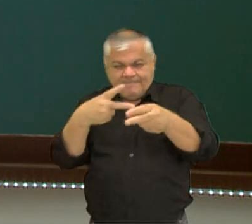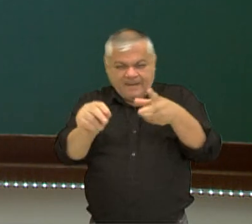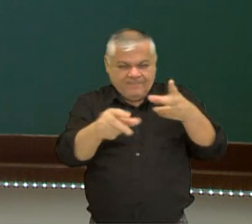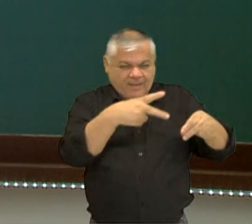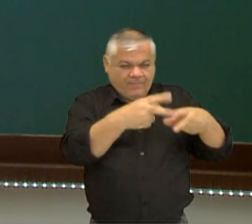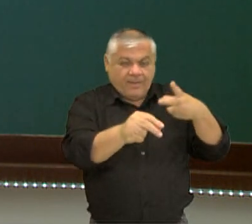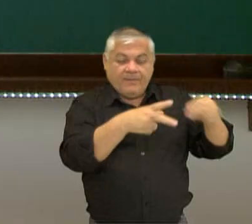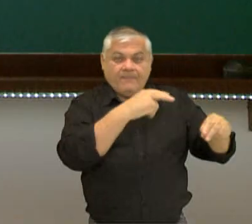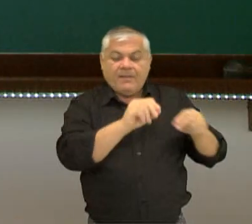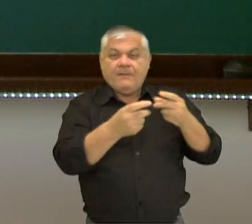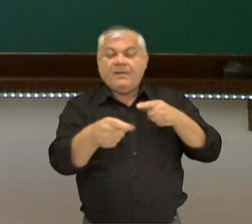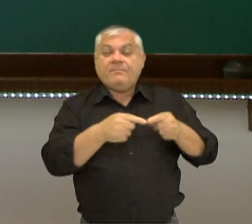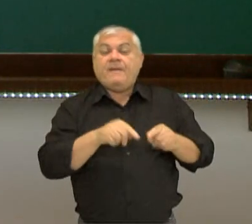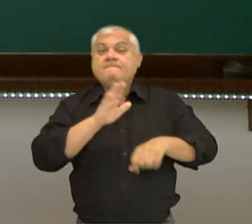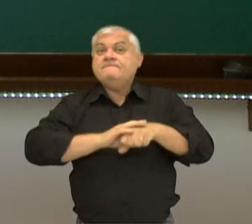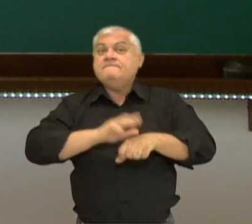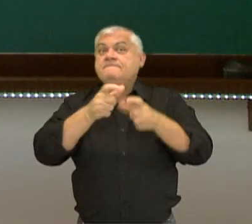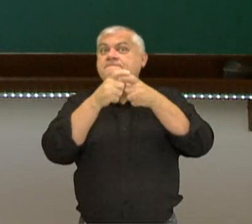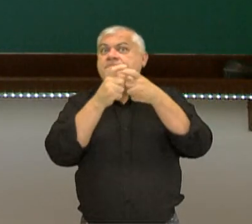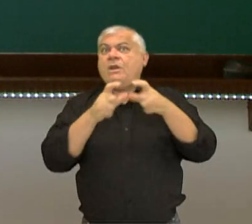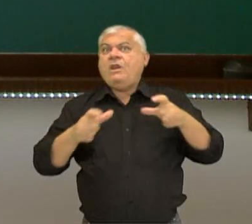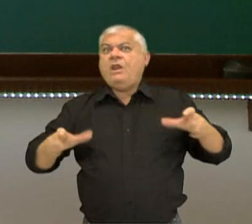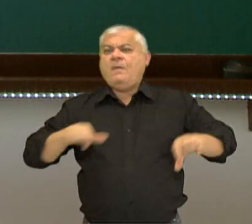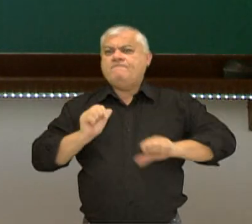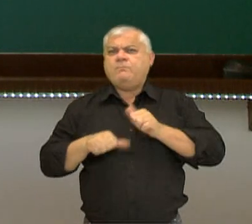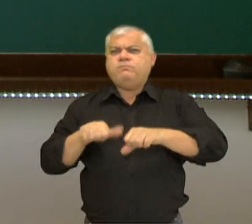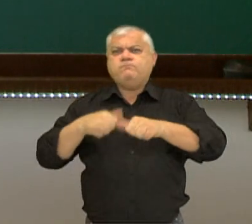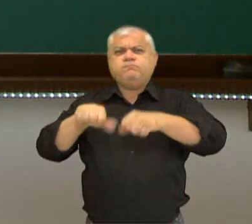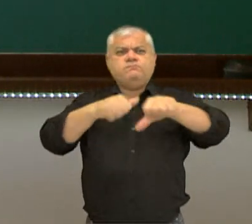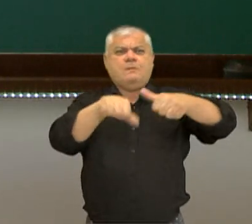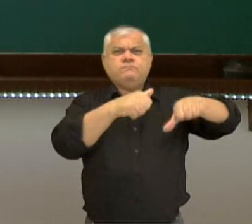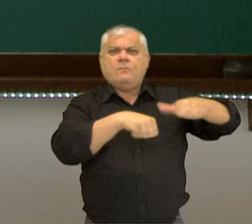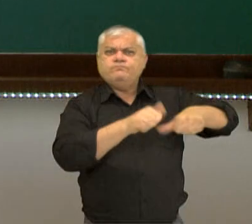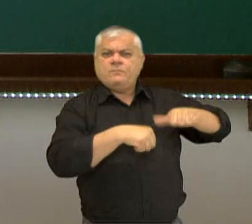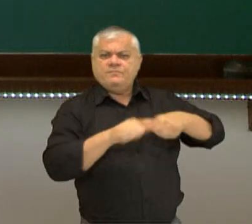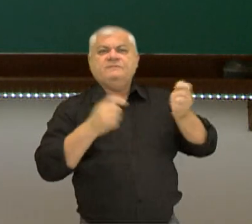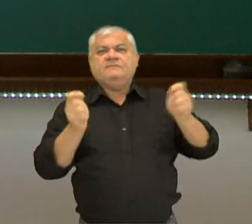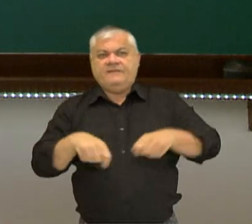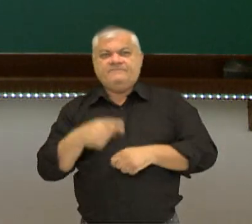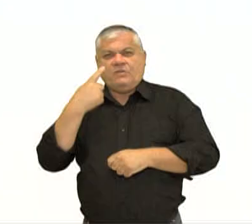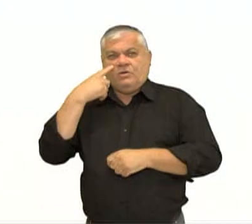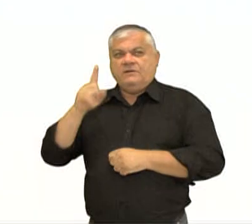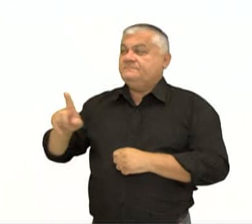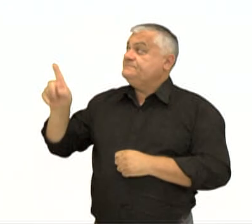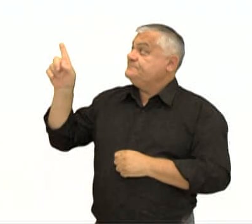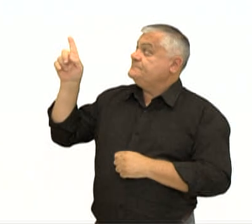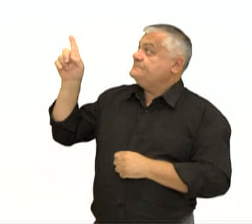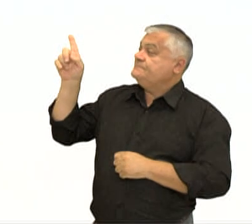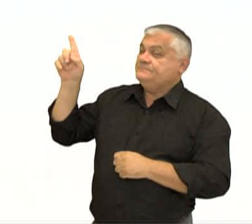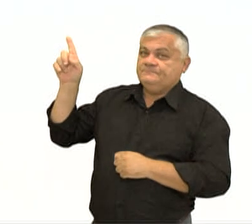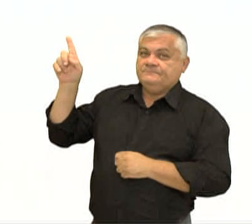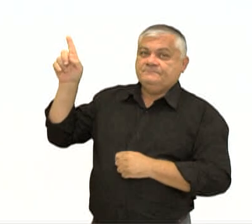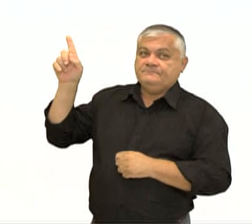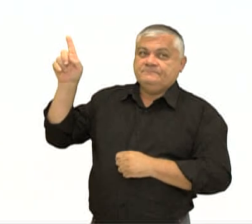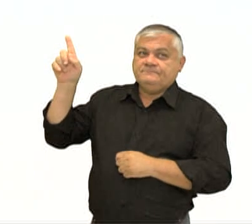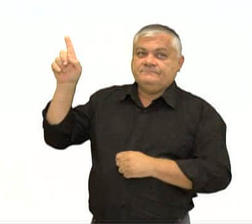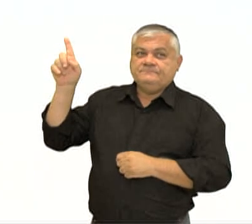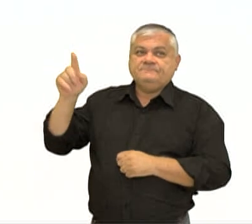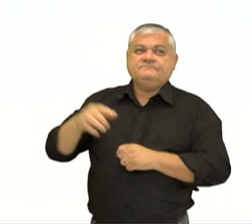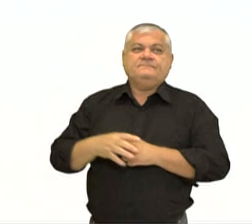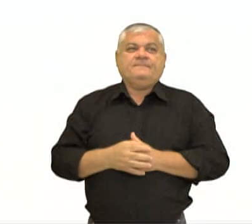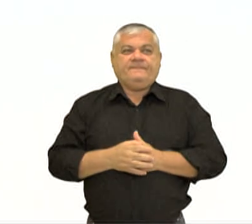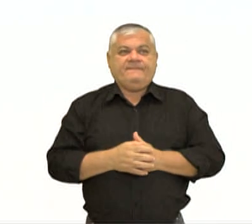maiores as chances de acontecerem mutações no seu DNA. Então dá uma olhada nessa imagem que fica bem fácil da gente entender